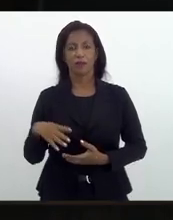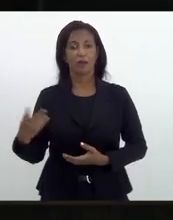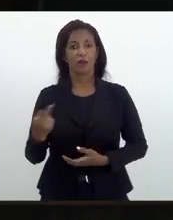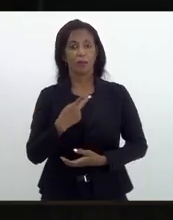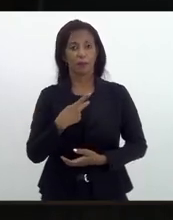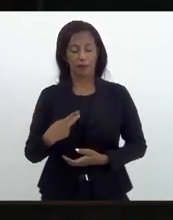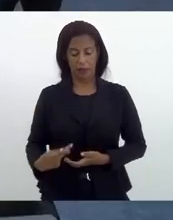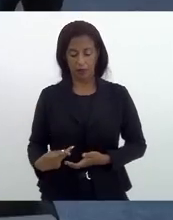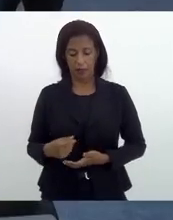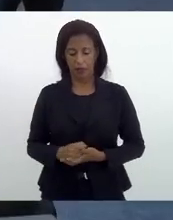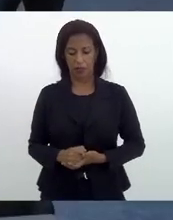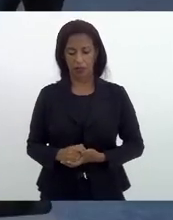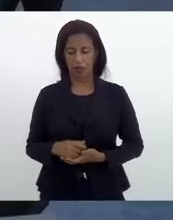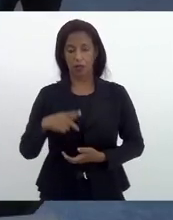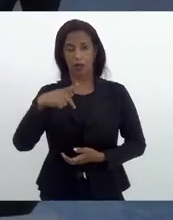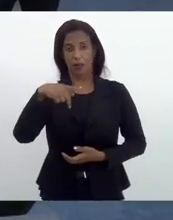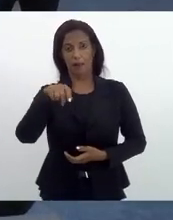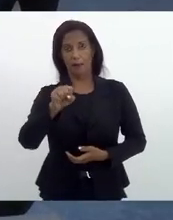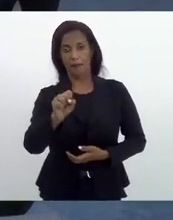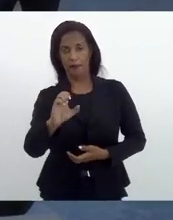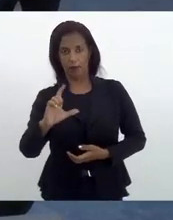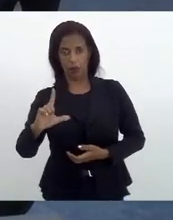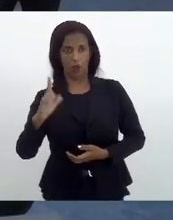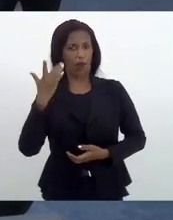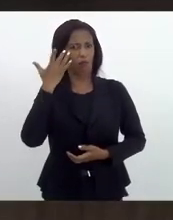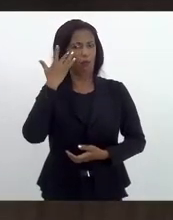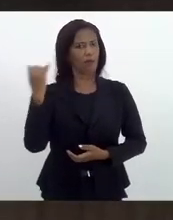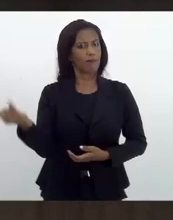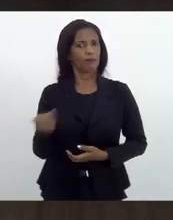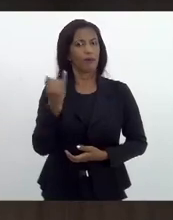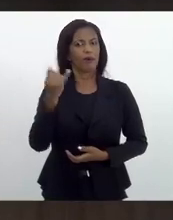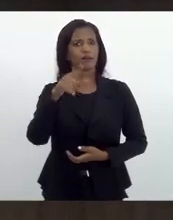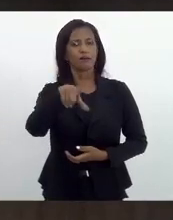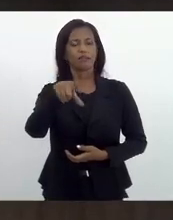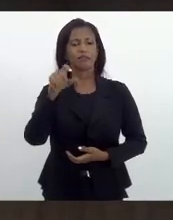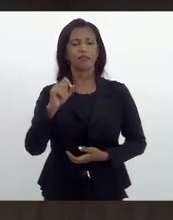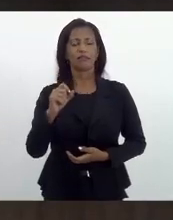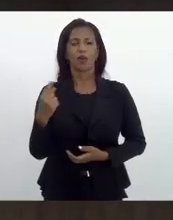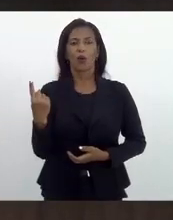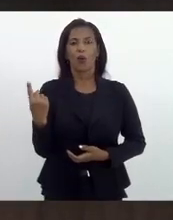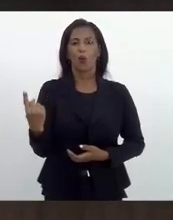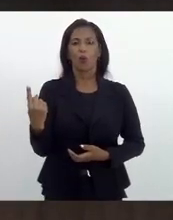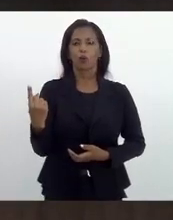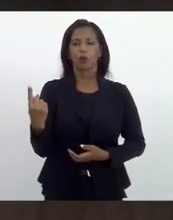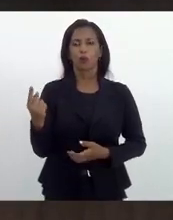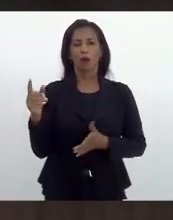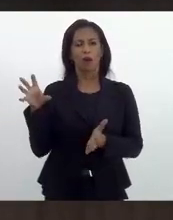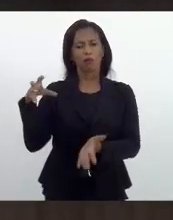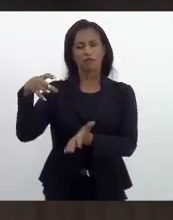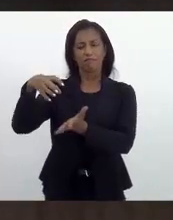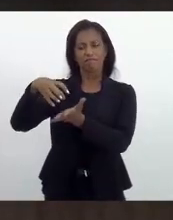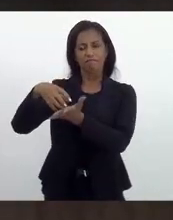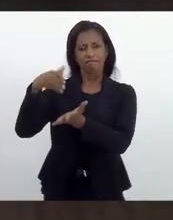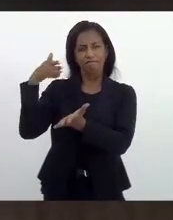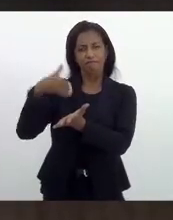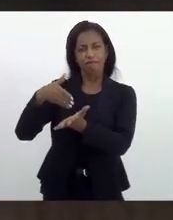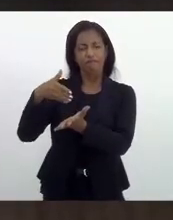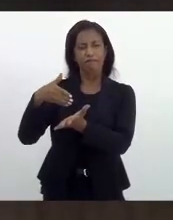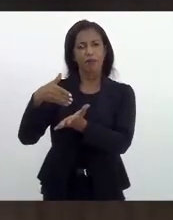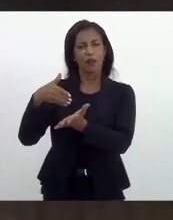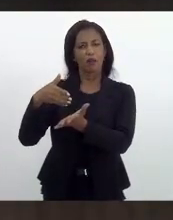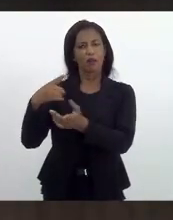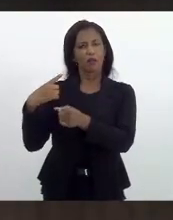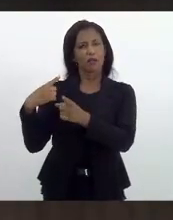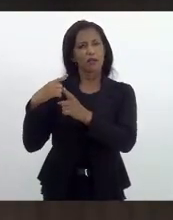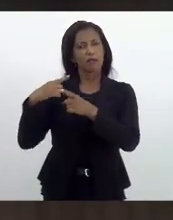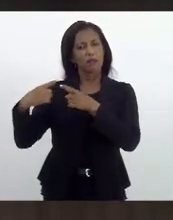Presidente, nossa bancada achou importante destacar um elemento central nesse debate, que